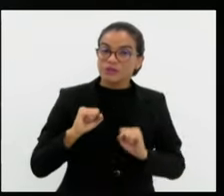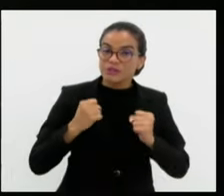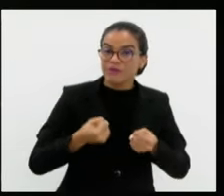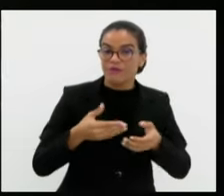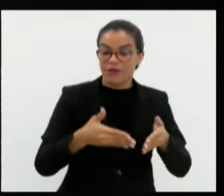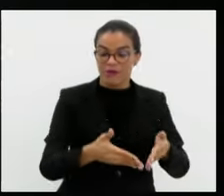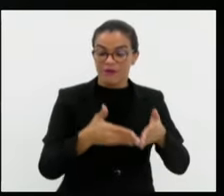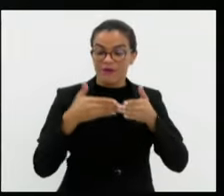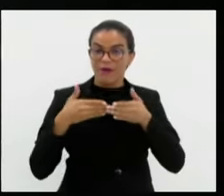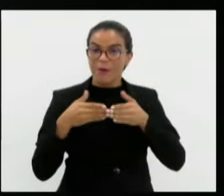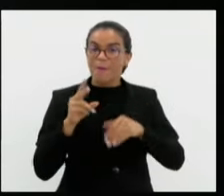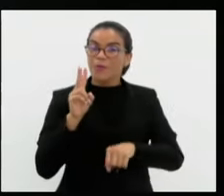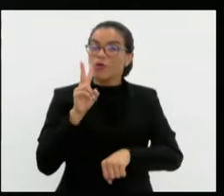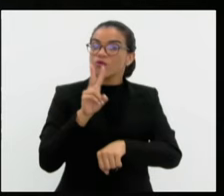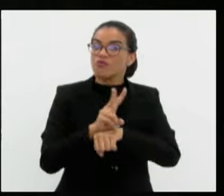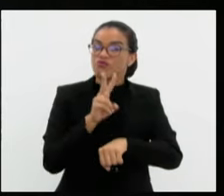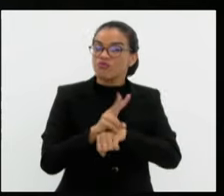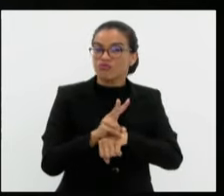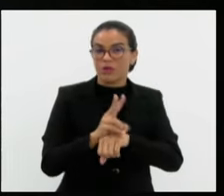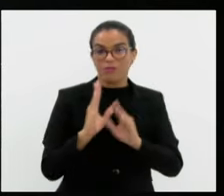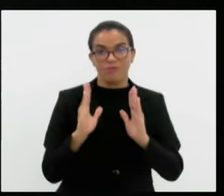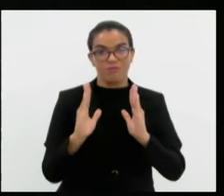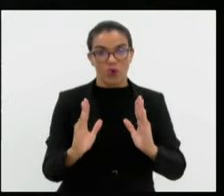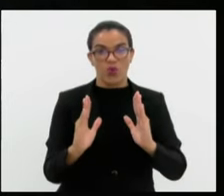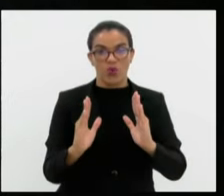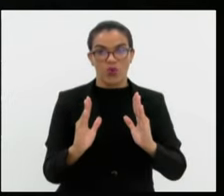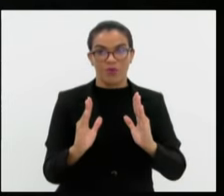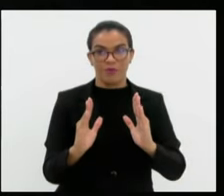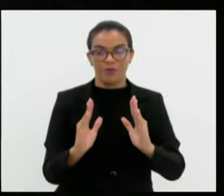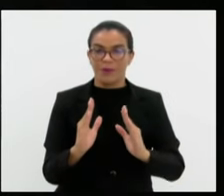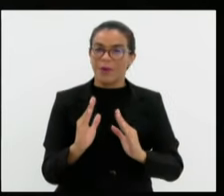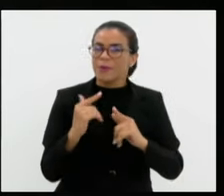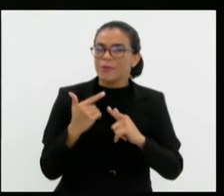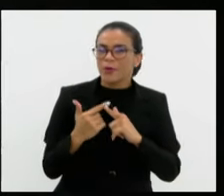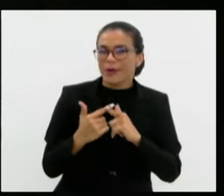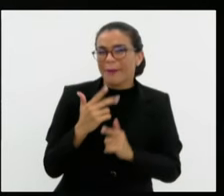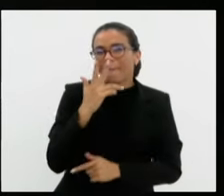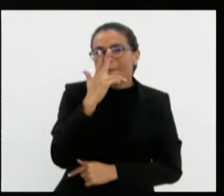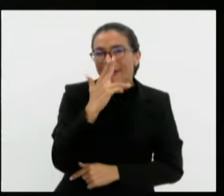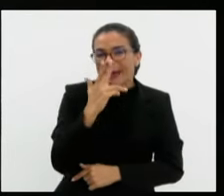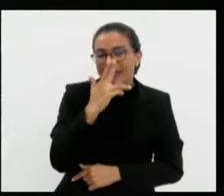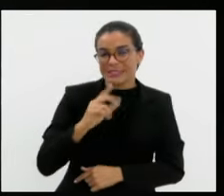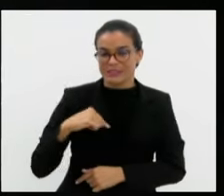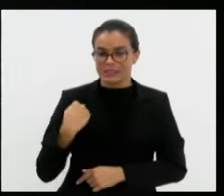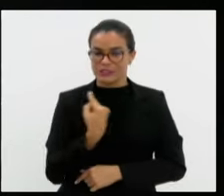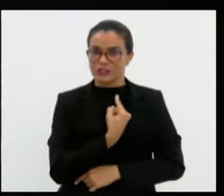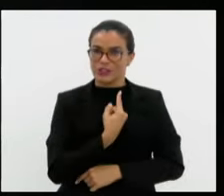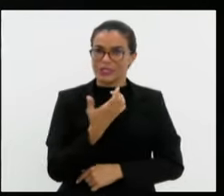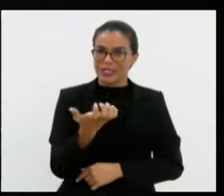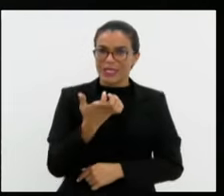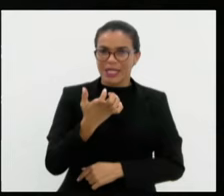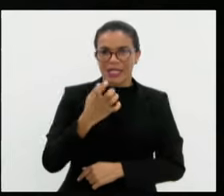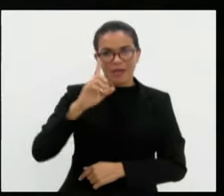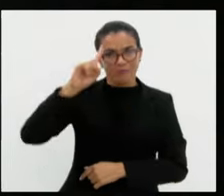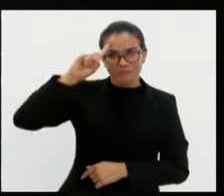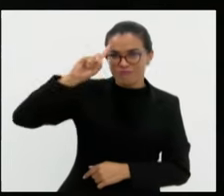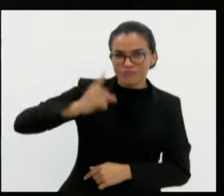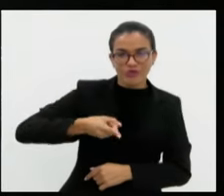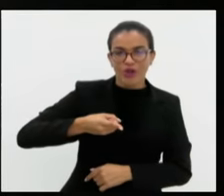Lucinha por um tempo determinado, porque ficou parecendo, não é, que nós queríamos estabelecer um